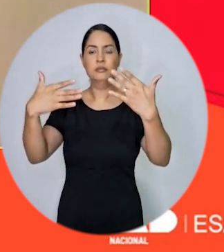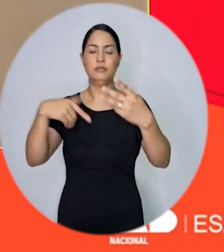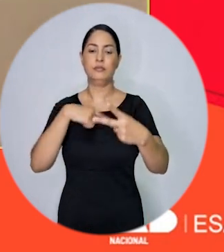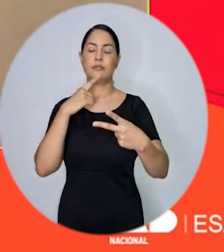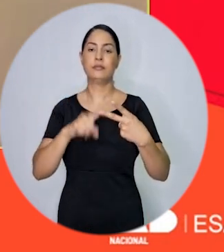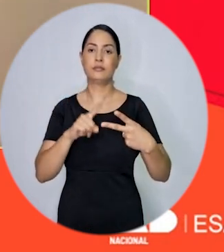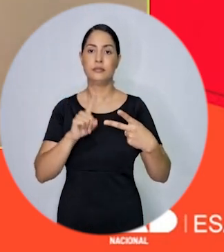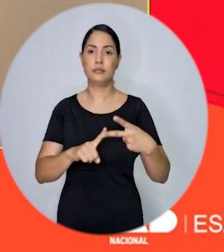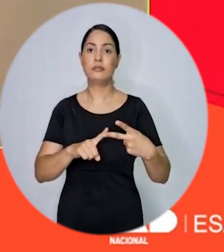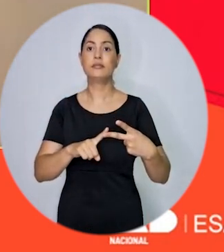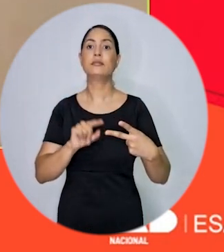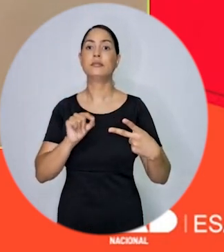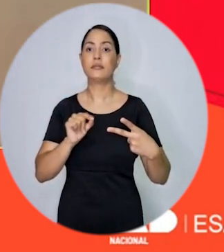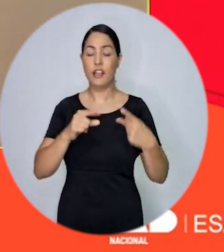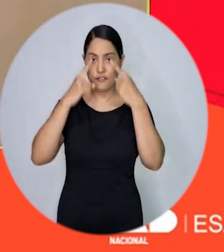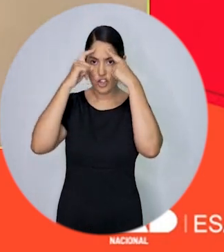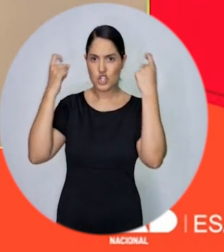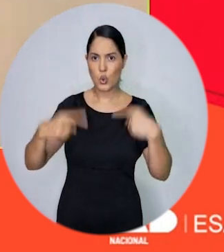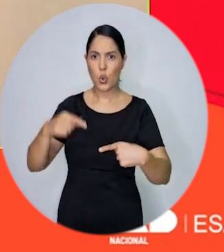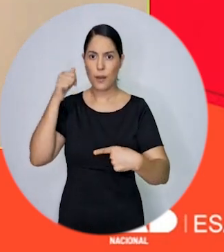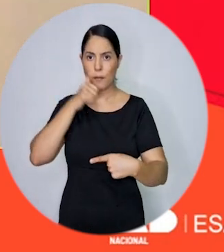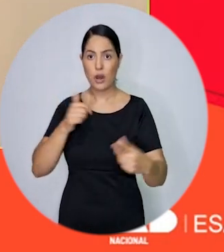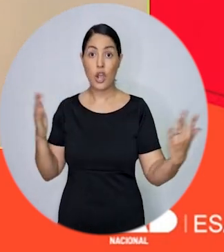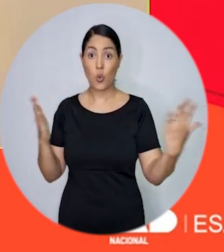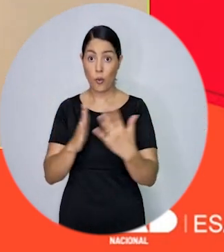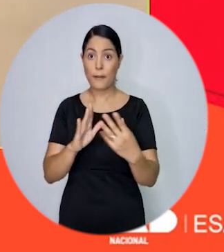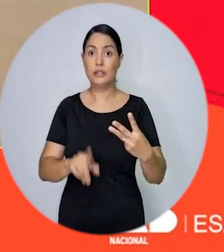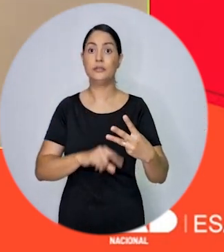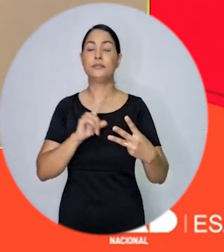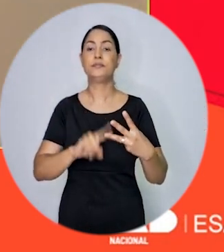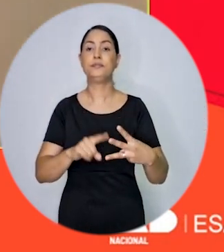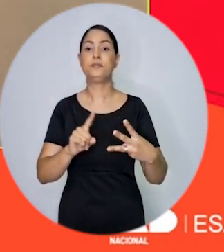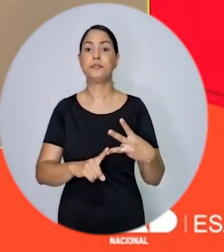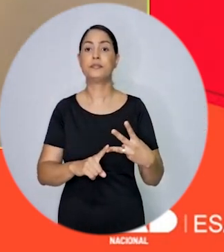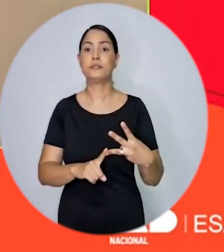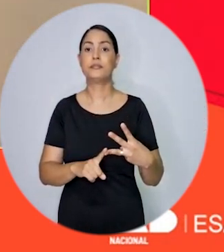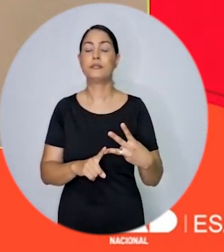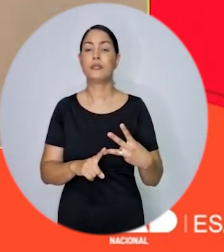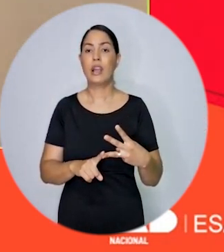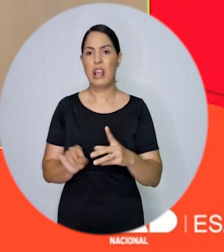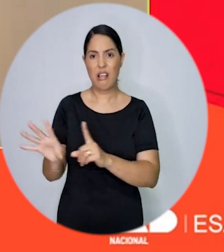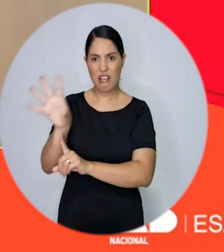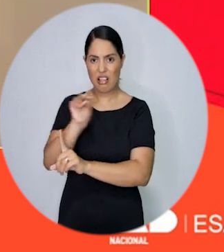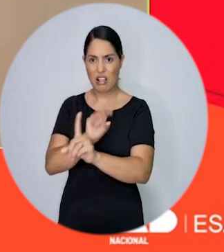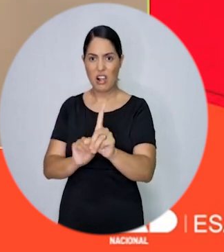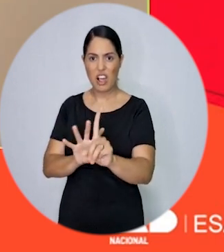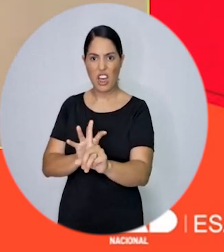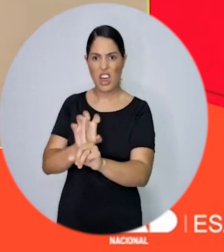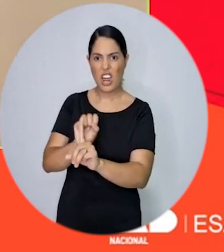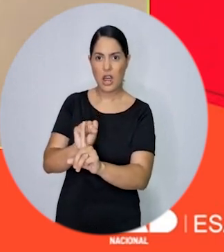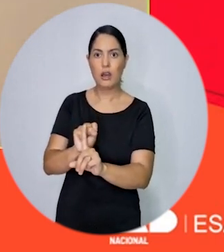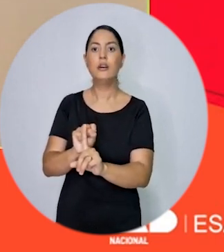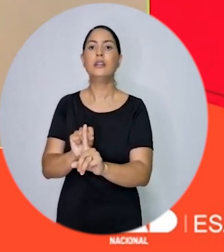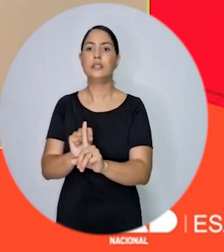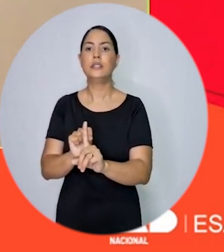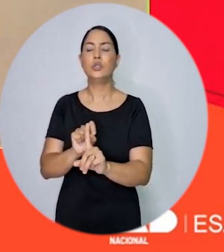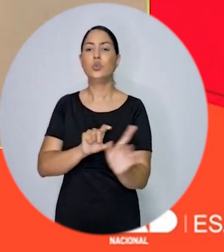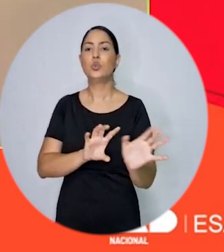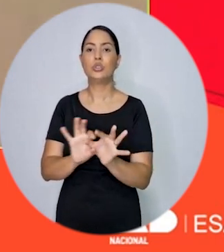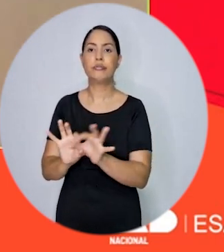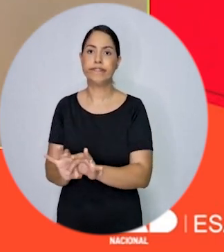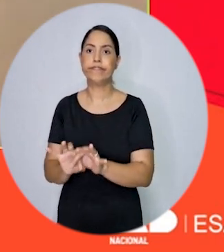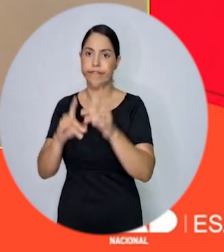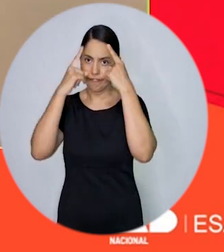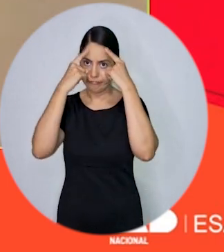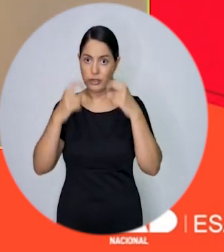o segundo é o eixo de combate às violências contra a mulher e o terceiro eixo é o combate ao assédio moral e sexual.